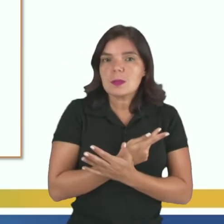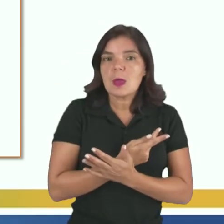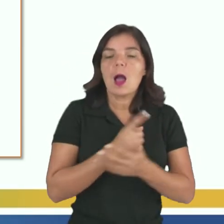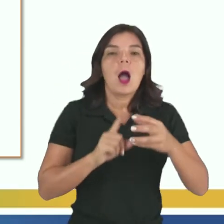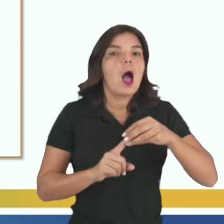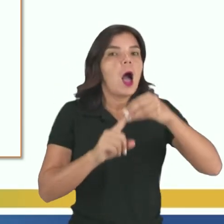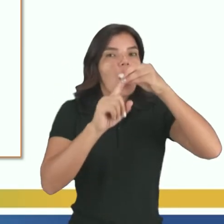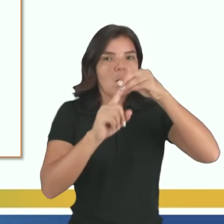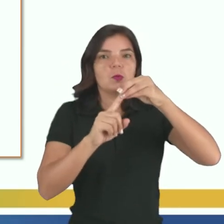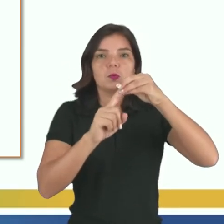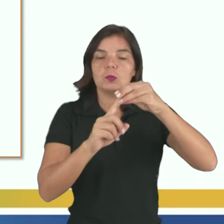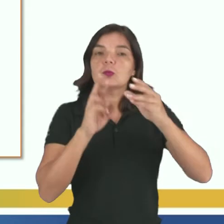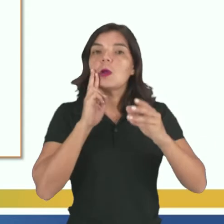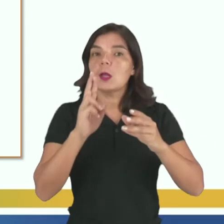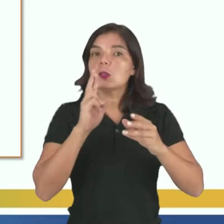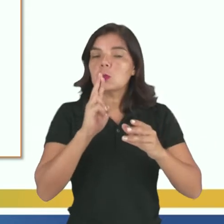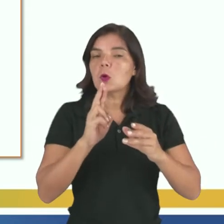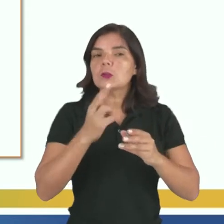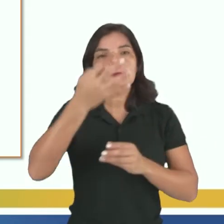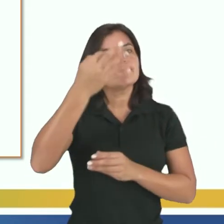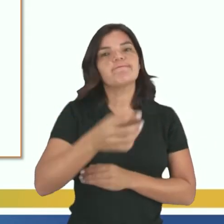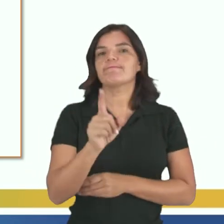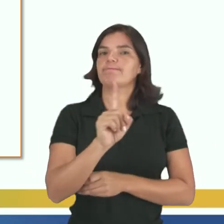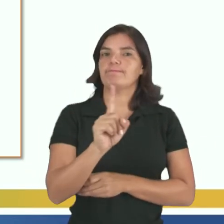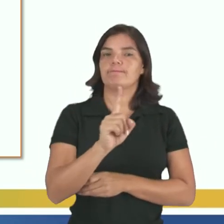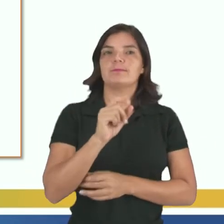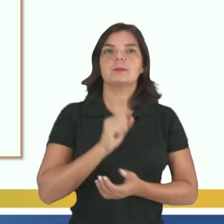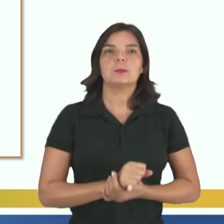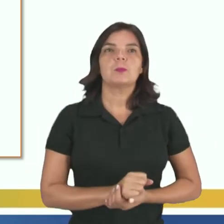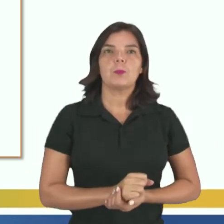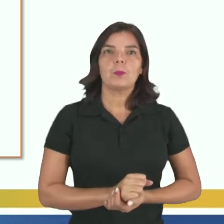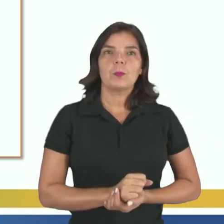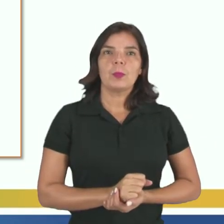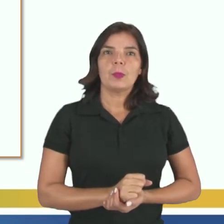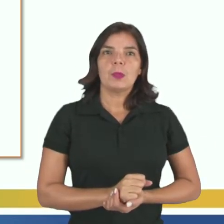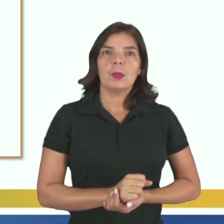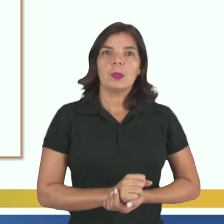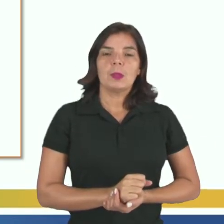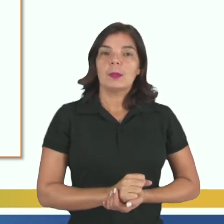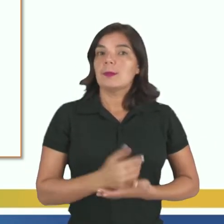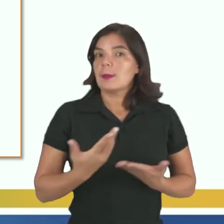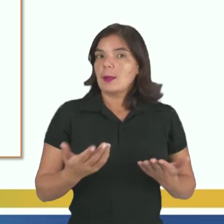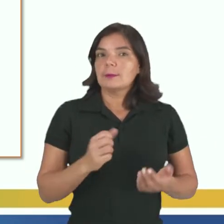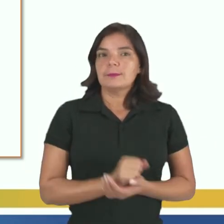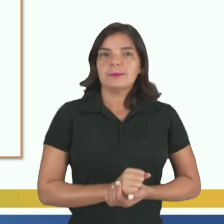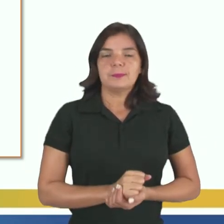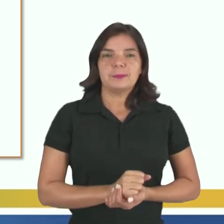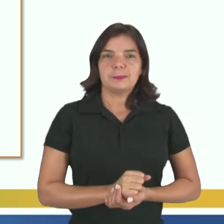única alternativa aí que não se encaixa? E aí?